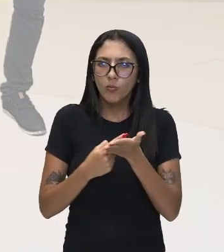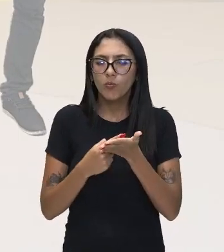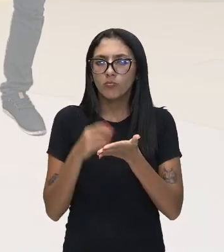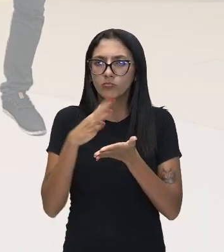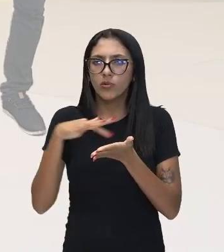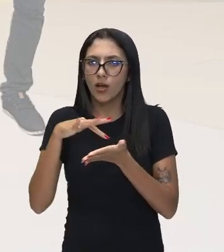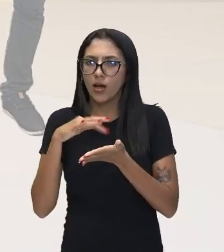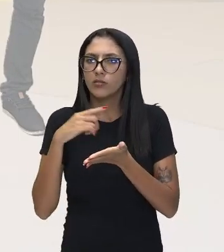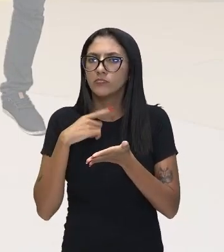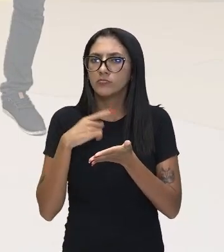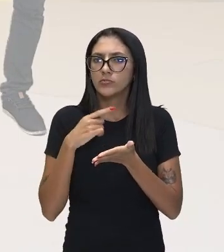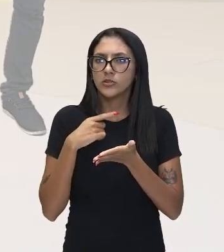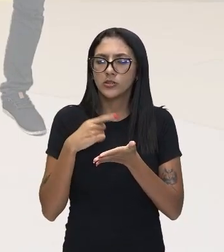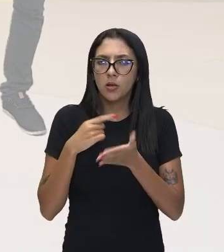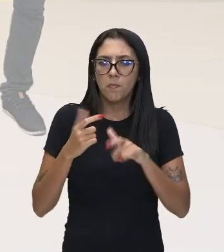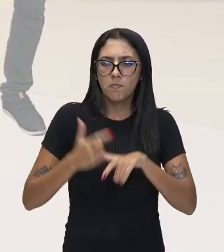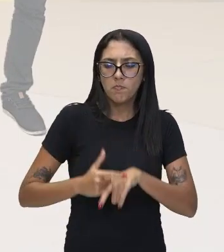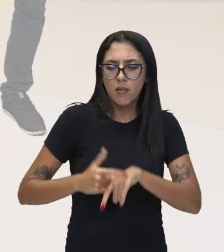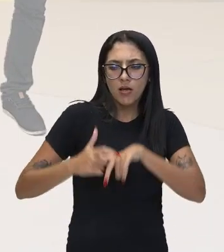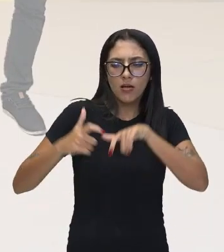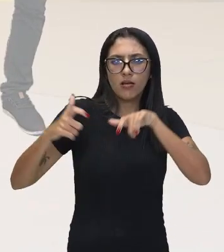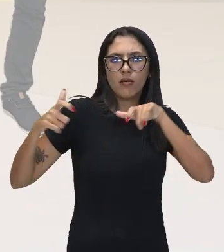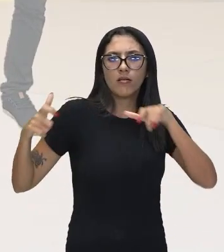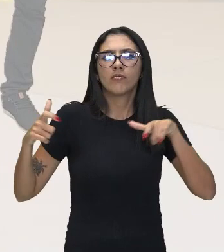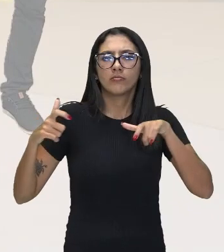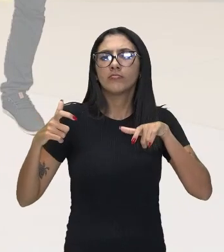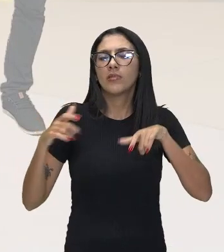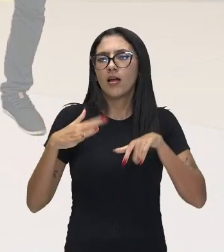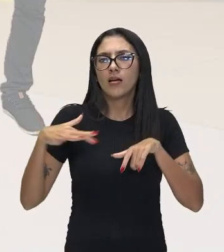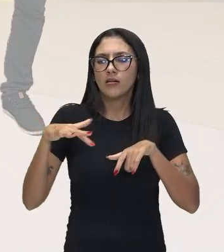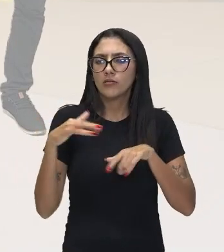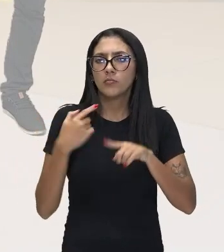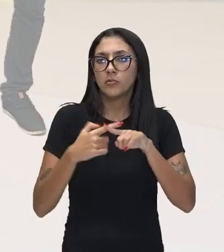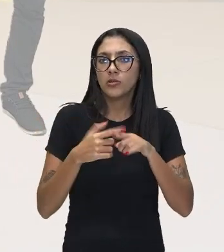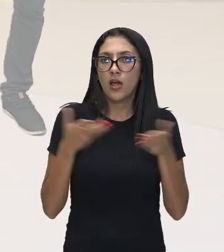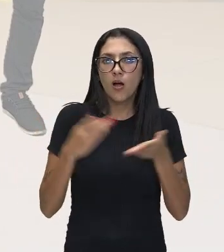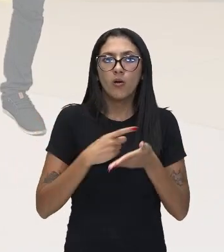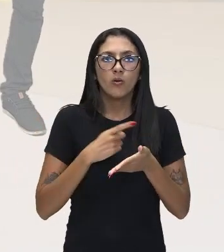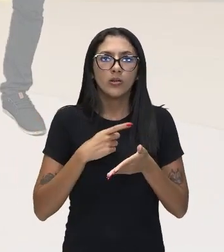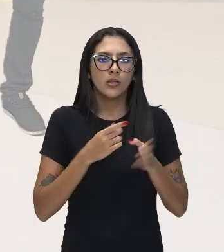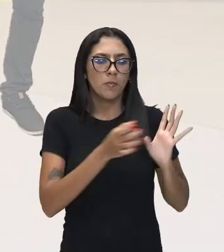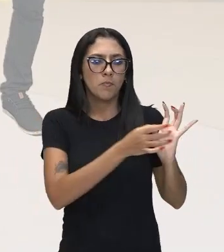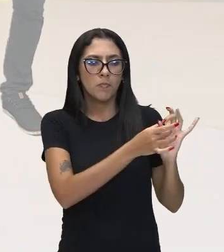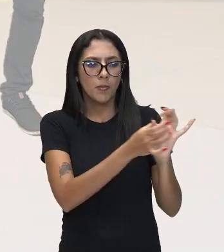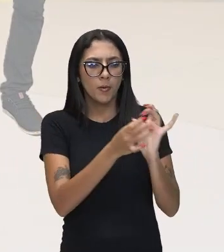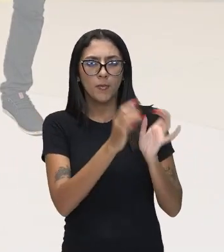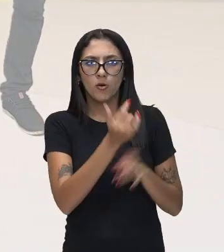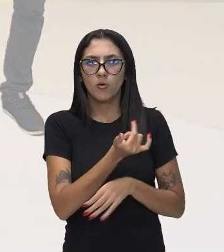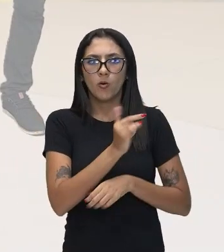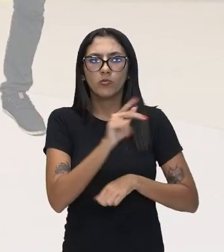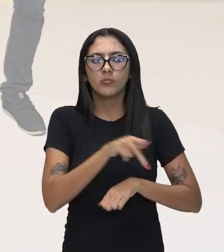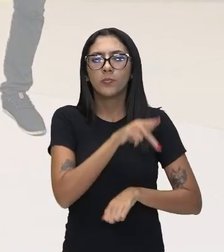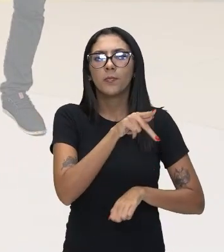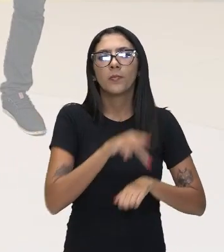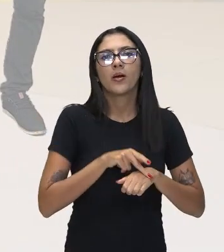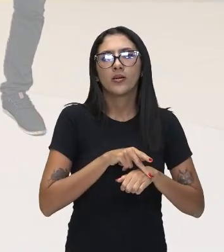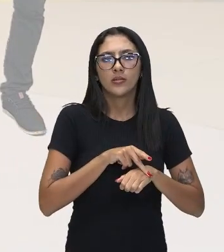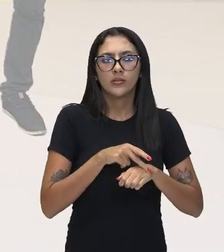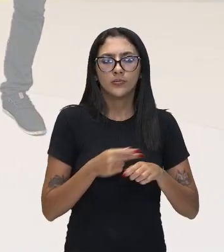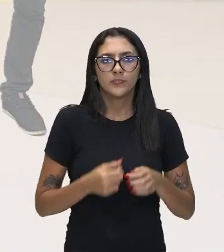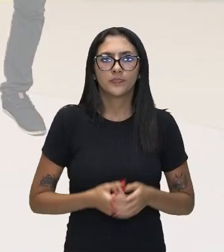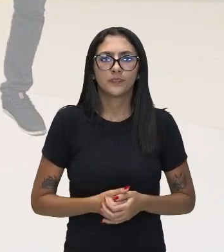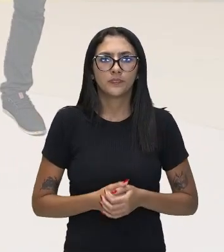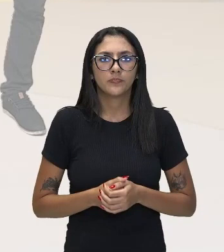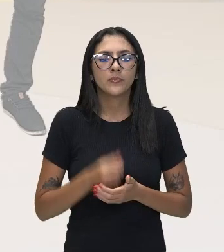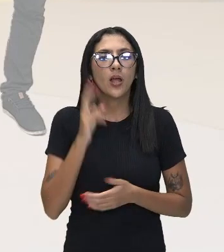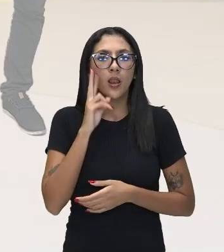pouco maior do que aquela que nós estávamos analisando, porque envolve o território de outros países, o departamento ultramar, como eu falei para vocês, a